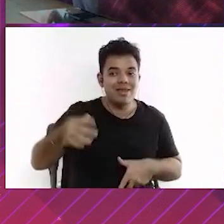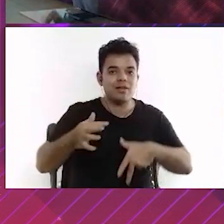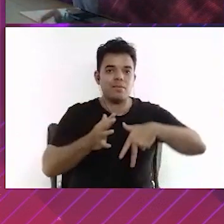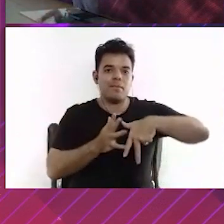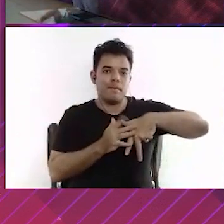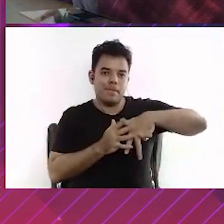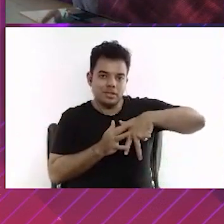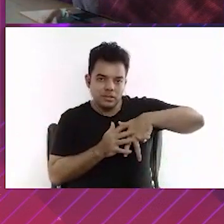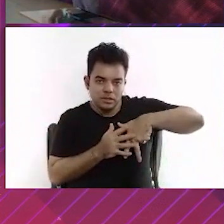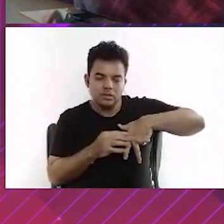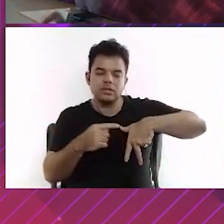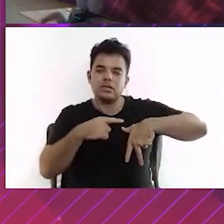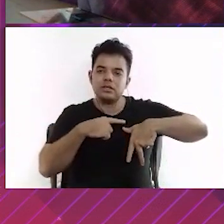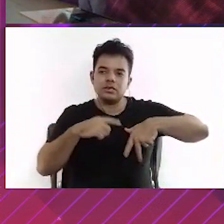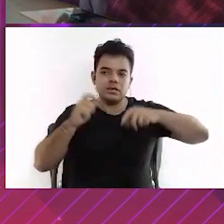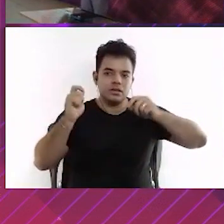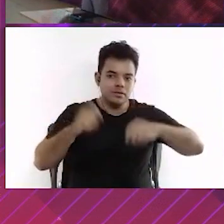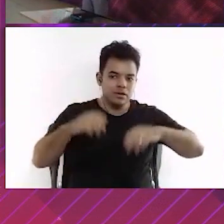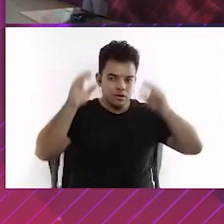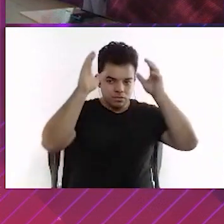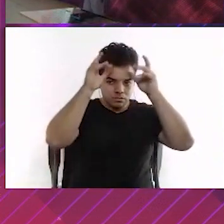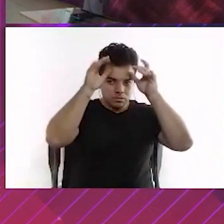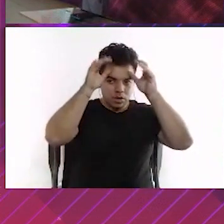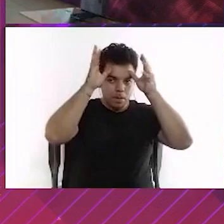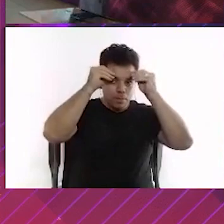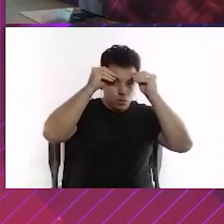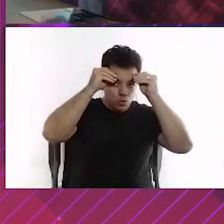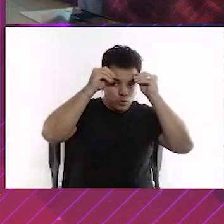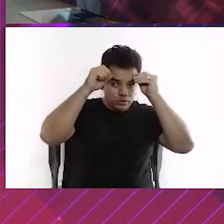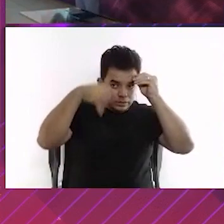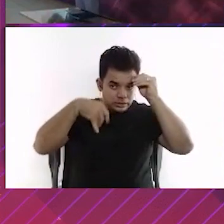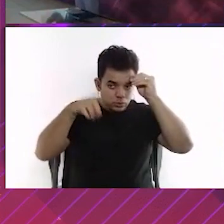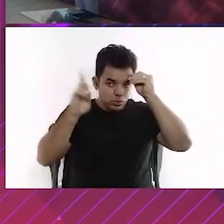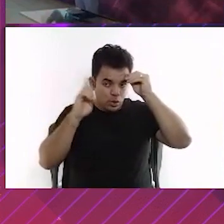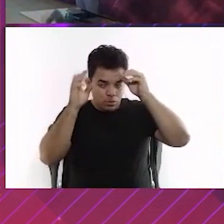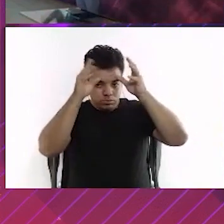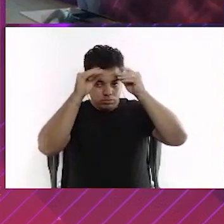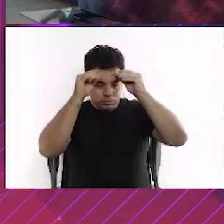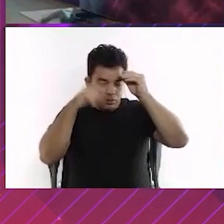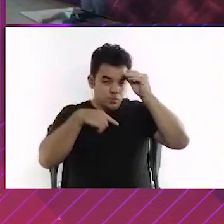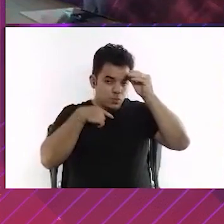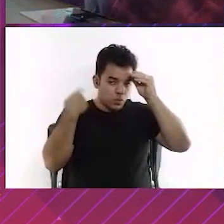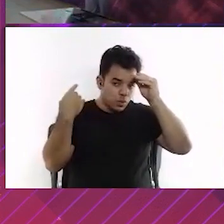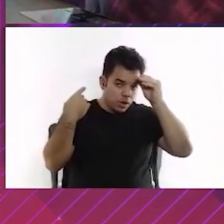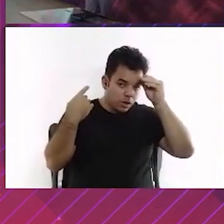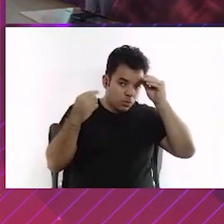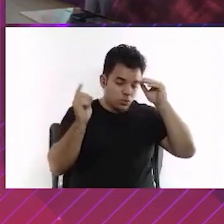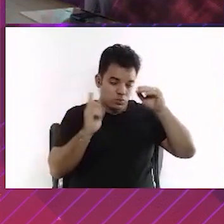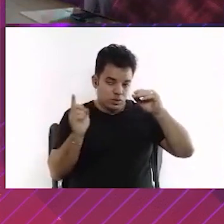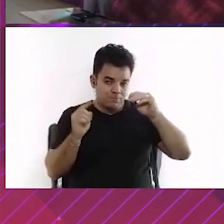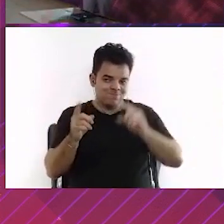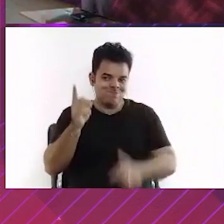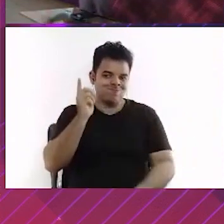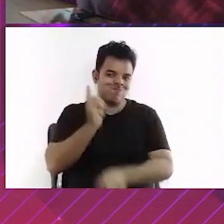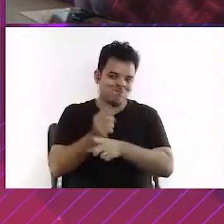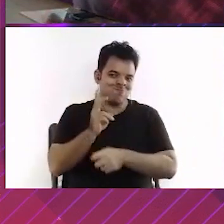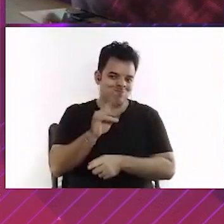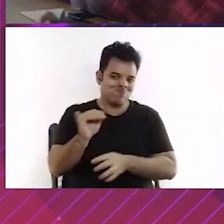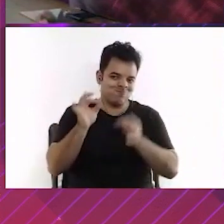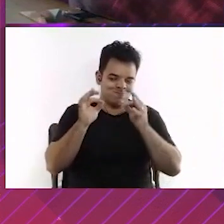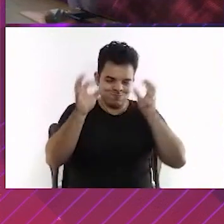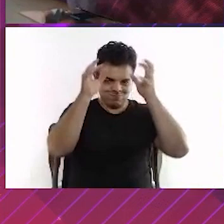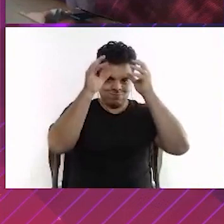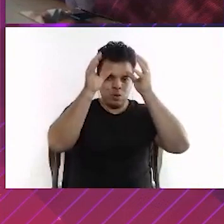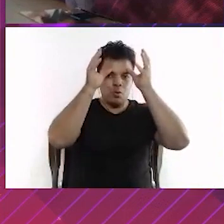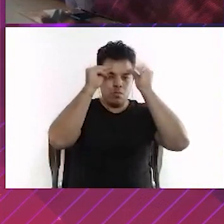está propenso a ter essa morte cefálica ou não. E após isso, após ele fazer essa detecção que existe um paciente nessa condição, que esse